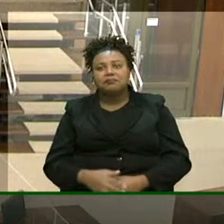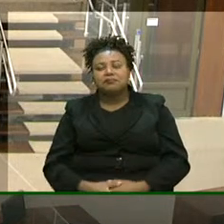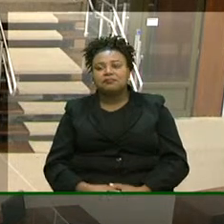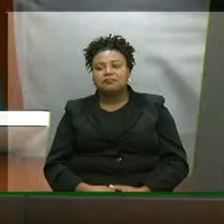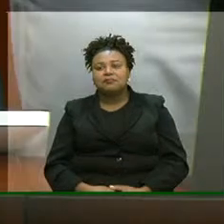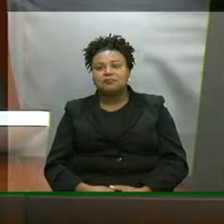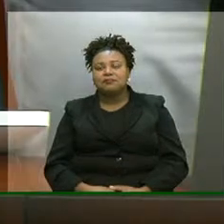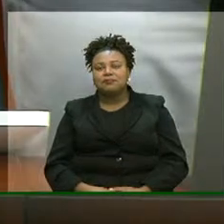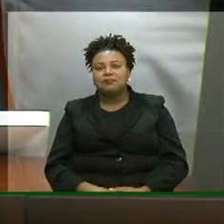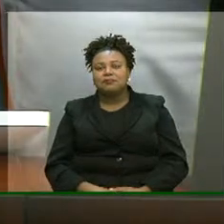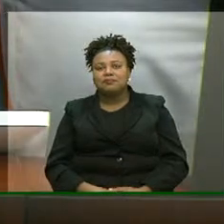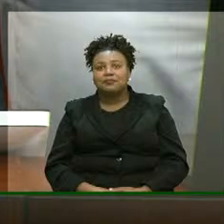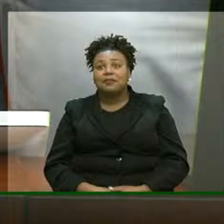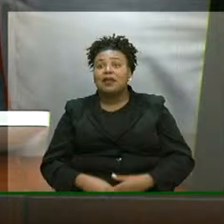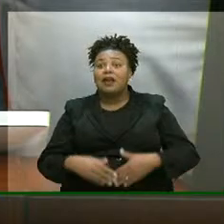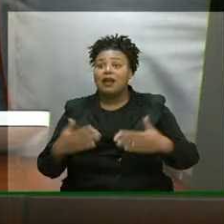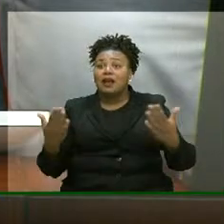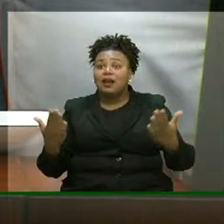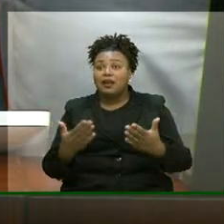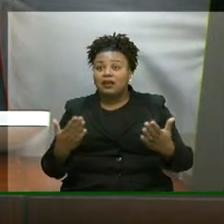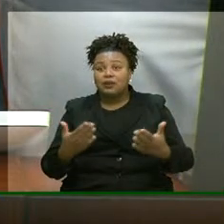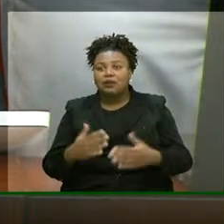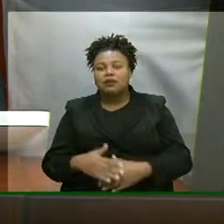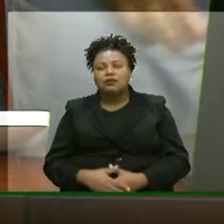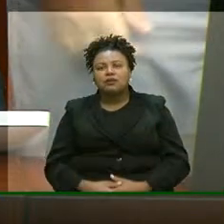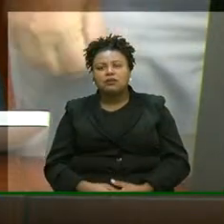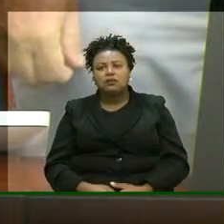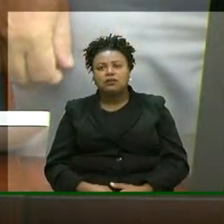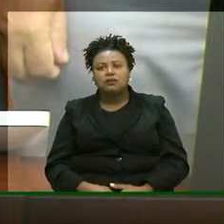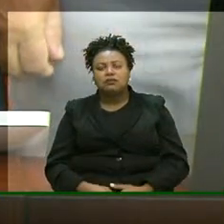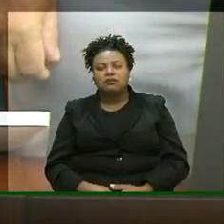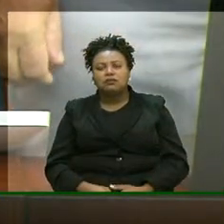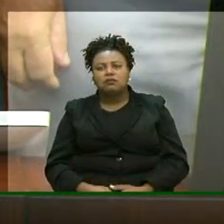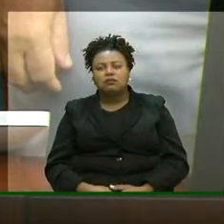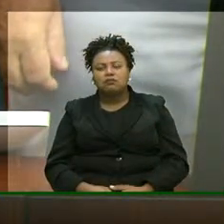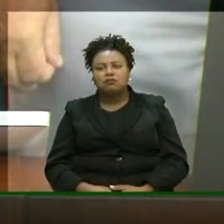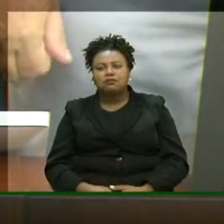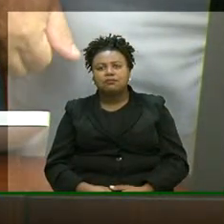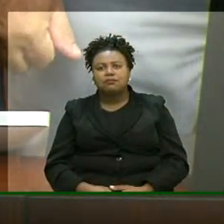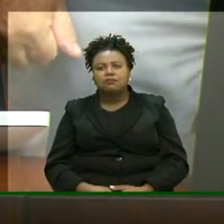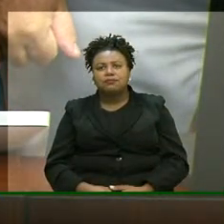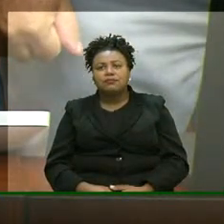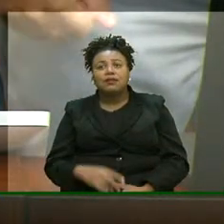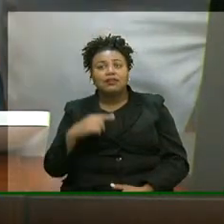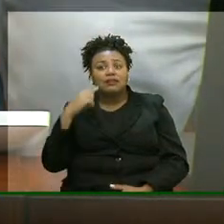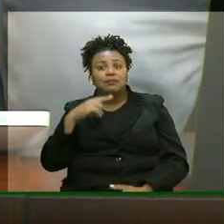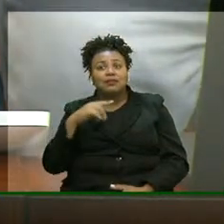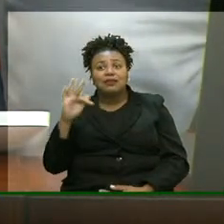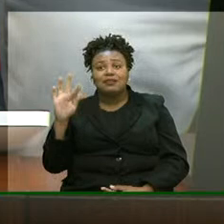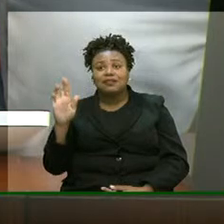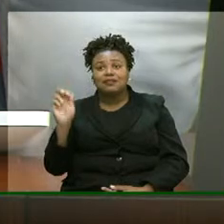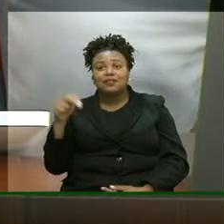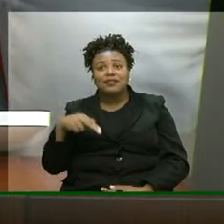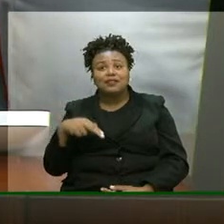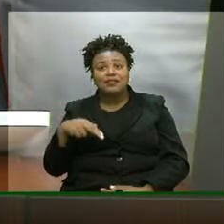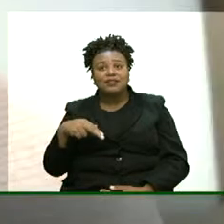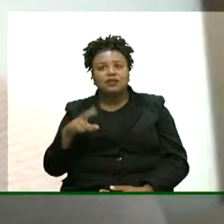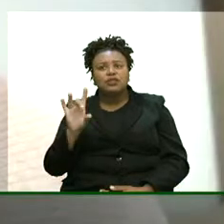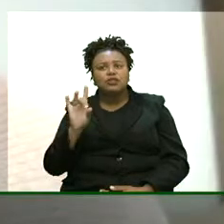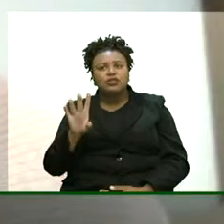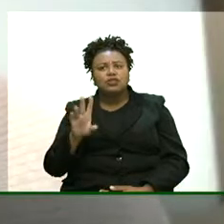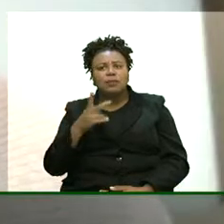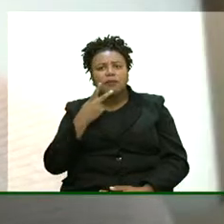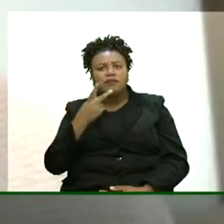Simão. Passando a ordem do presidente dia da Gabriel, sessão. Deputada Fran. Deputada Fran. É, só